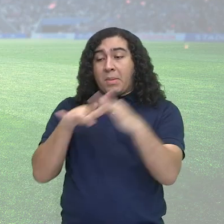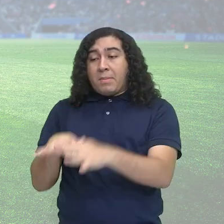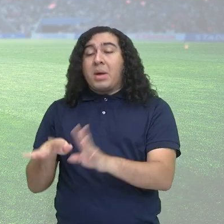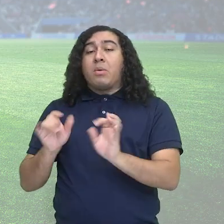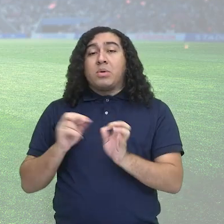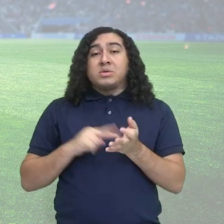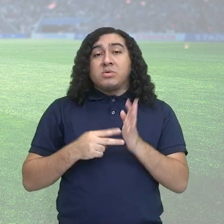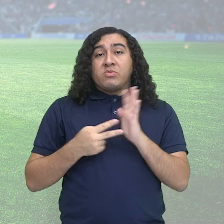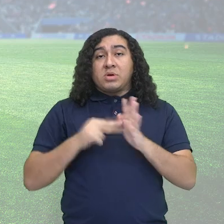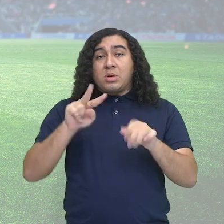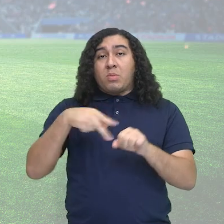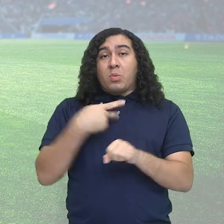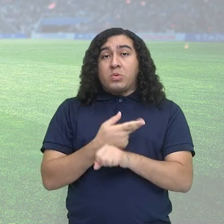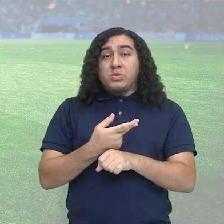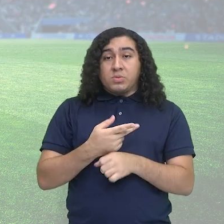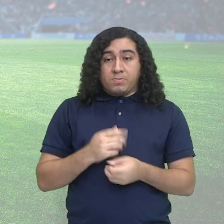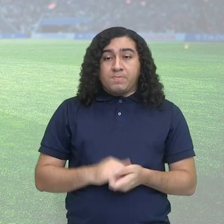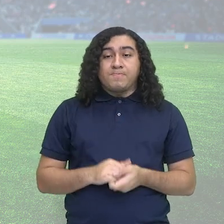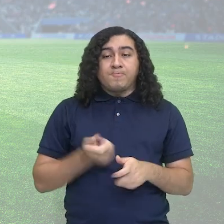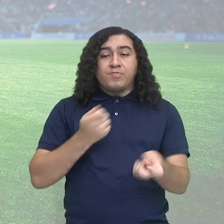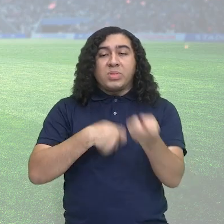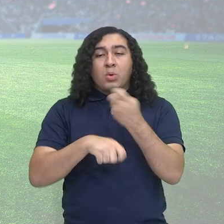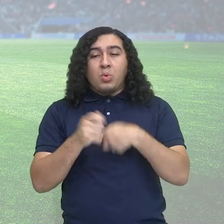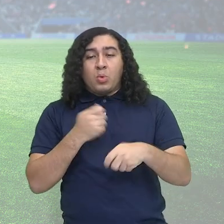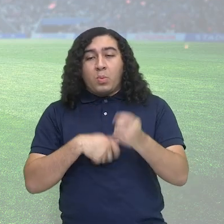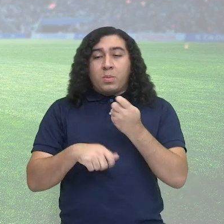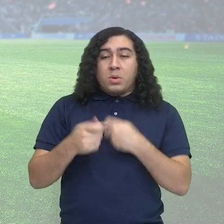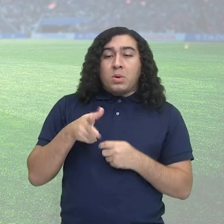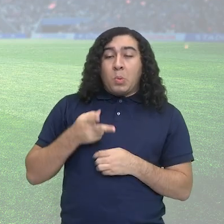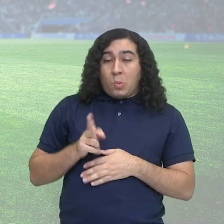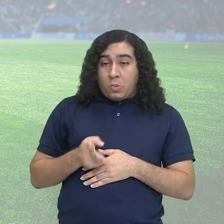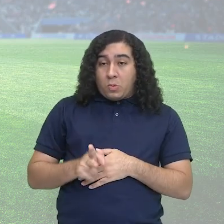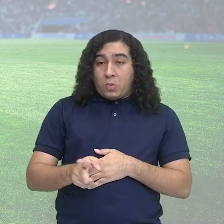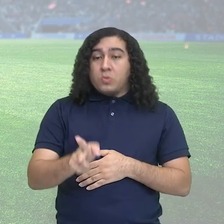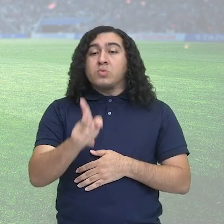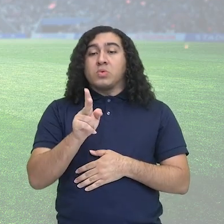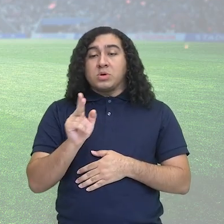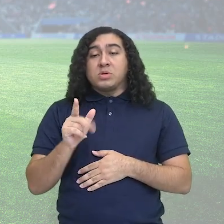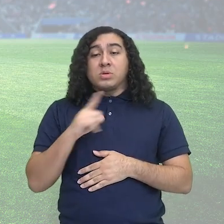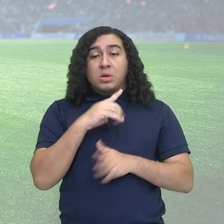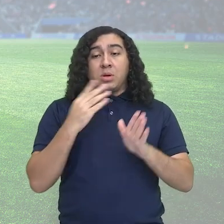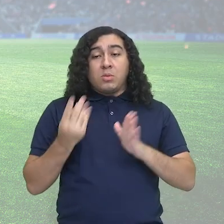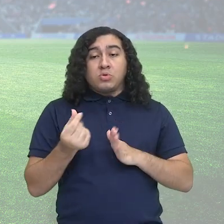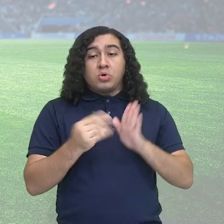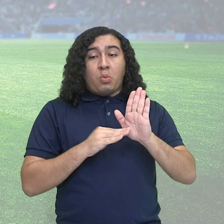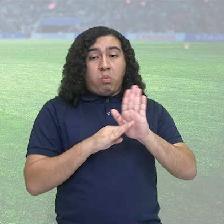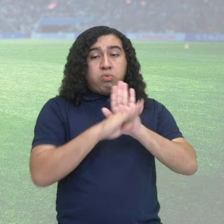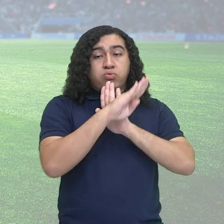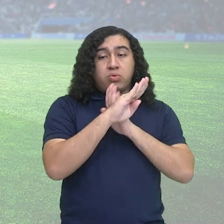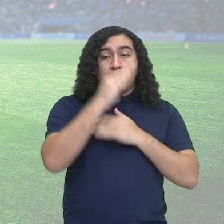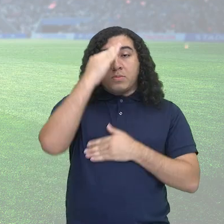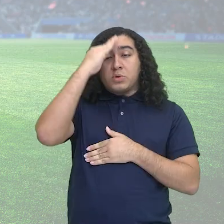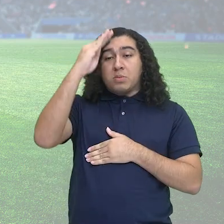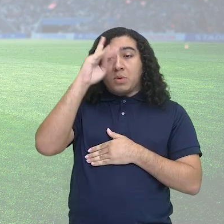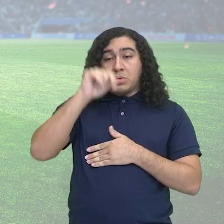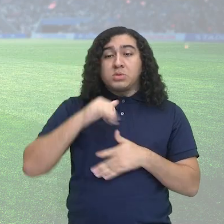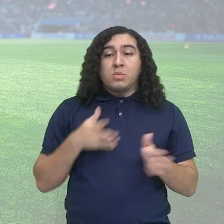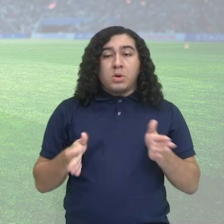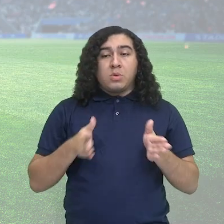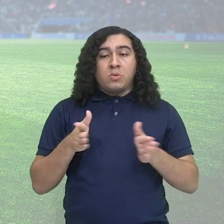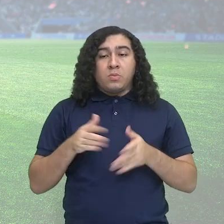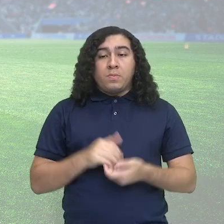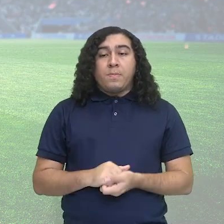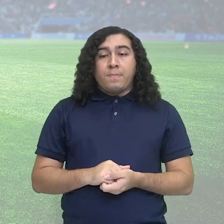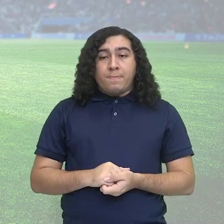que a economia ela gire, né, ela aumente, principalmente durante esse período do